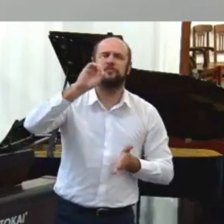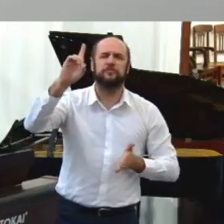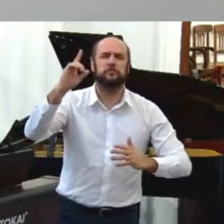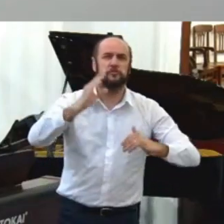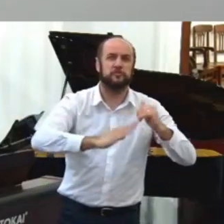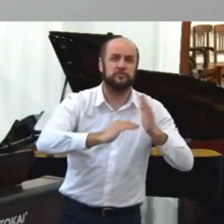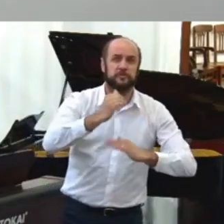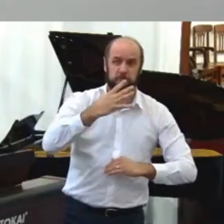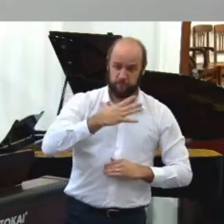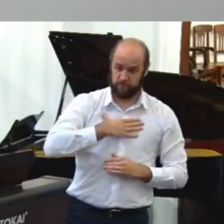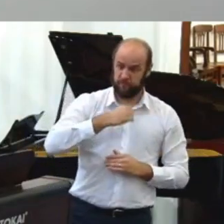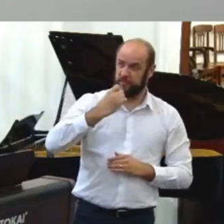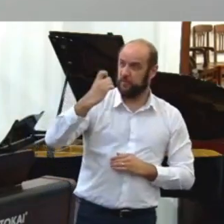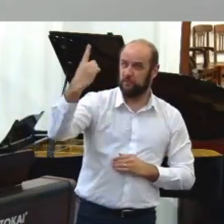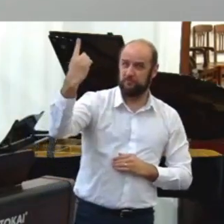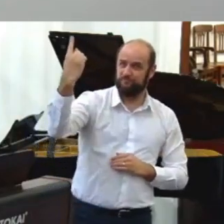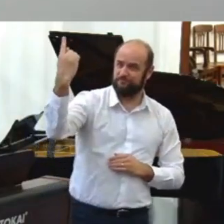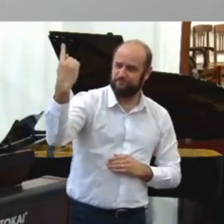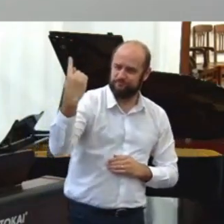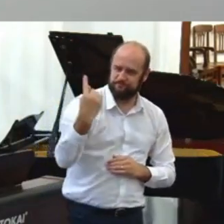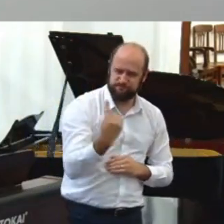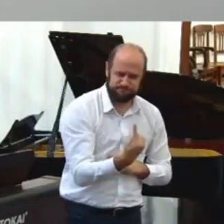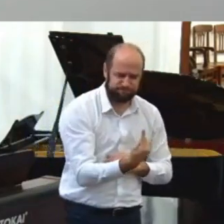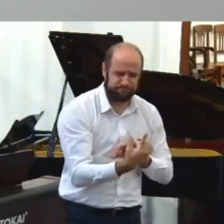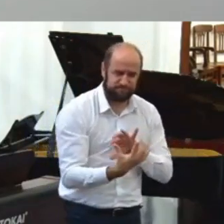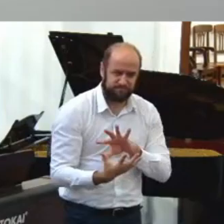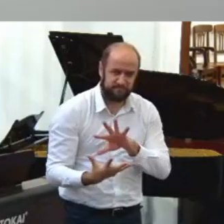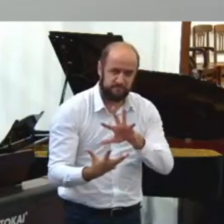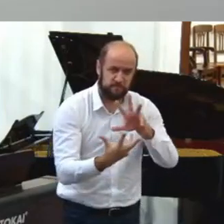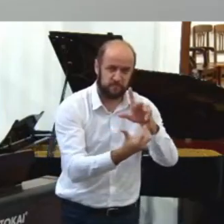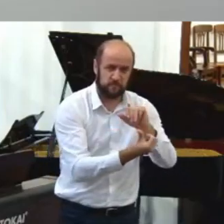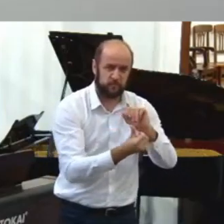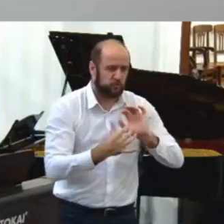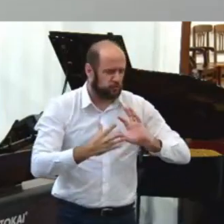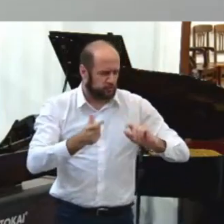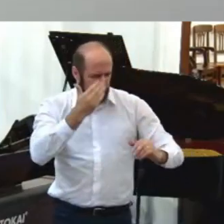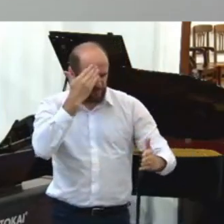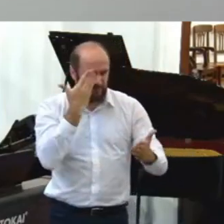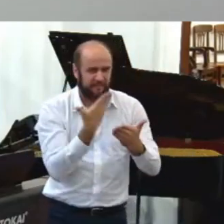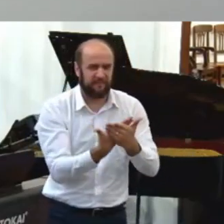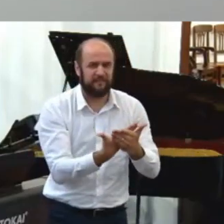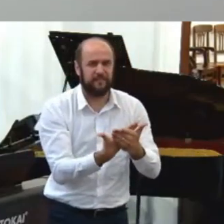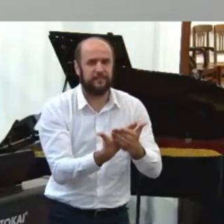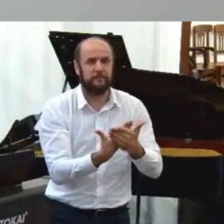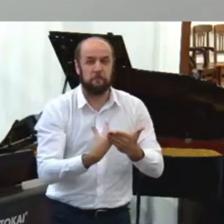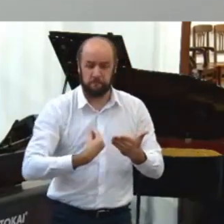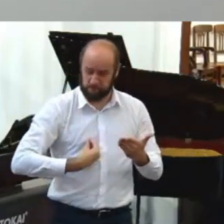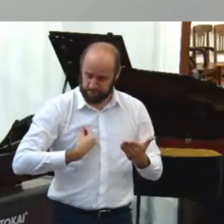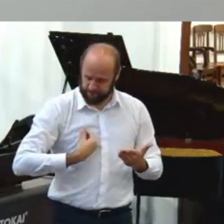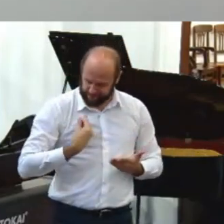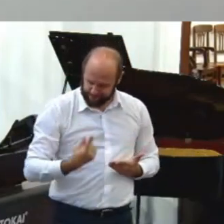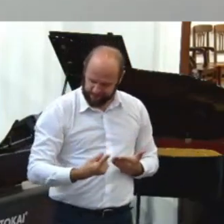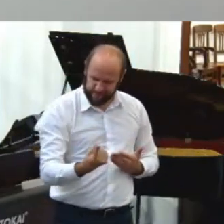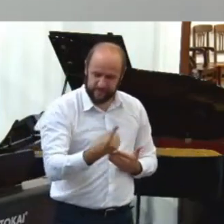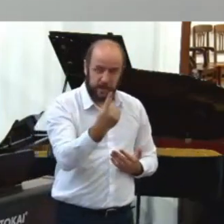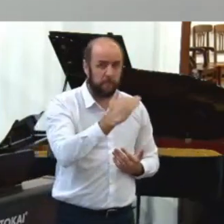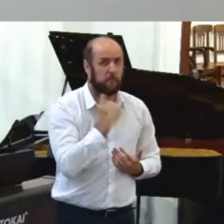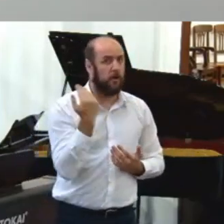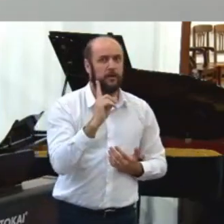que o Filho unigênito dele viesse à terra, para que todo o que nele cresce não perecesse, mas tivesse vida